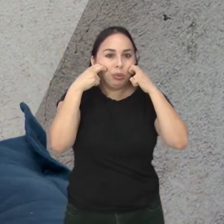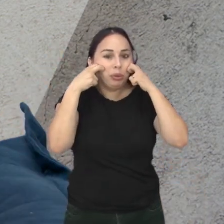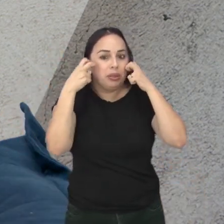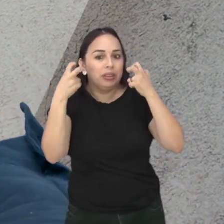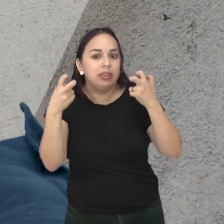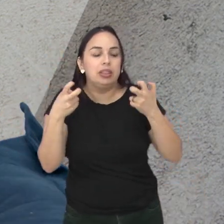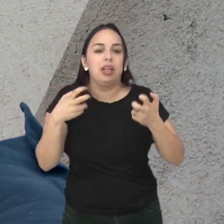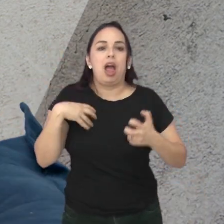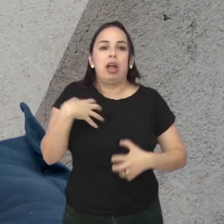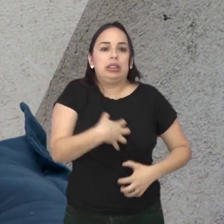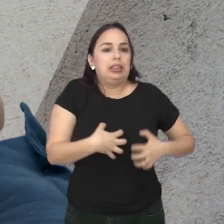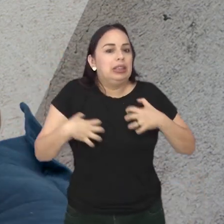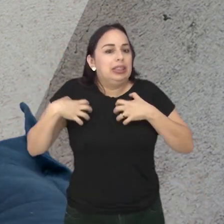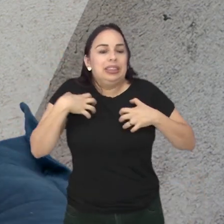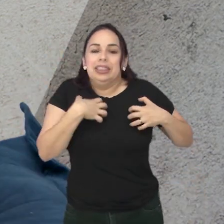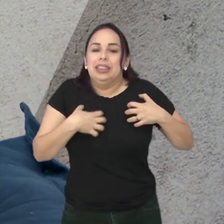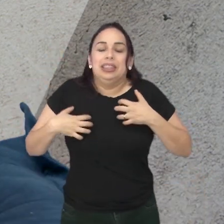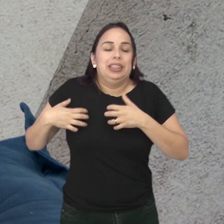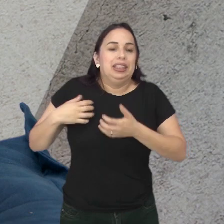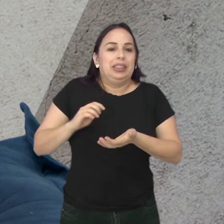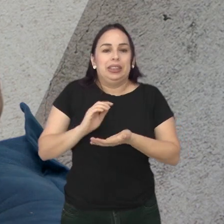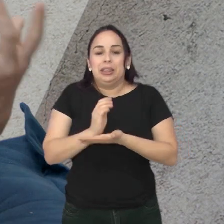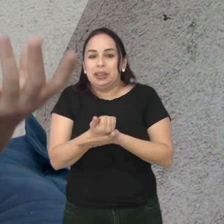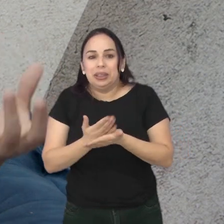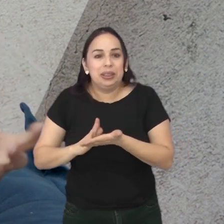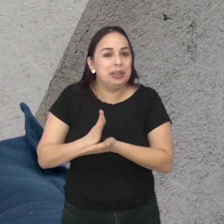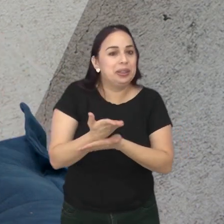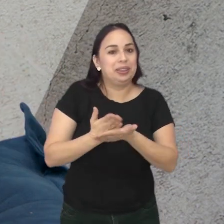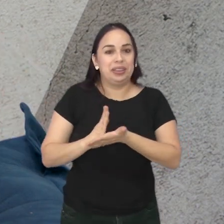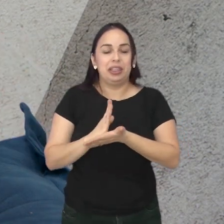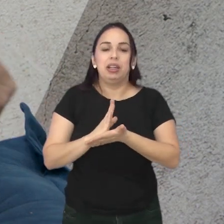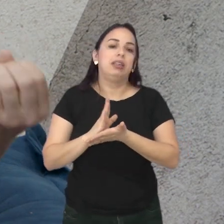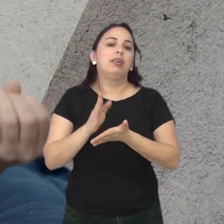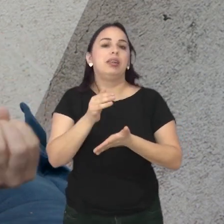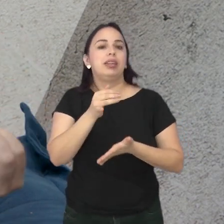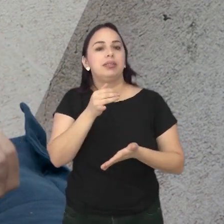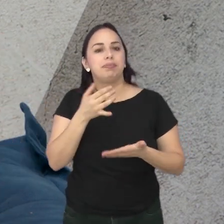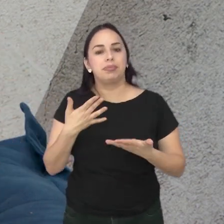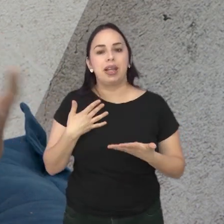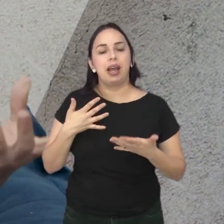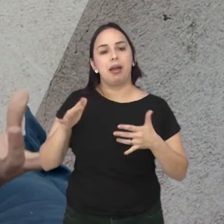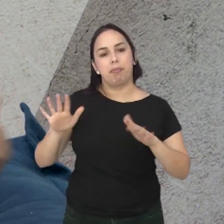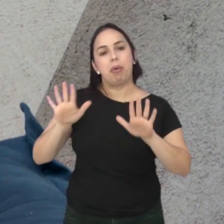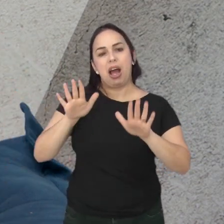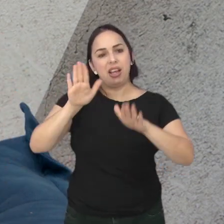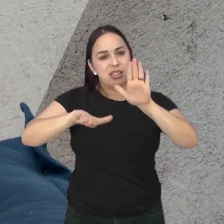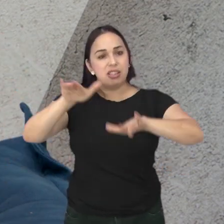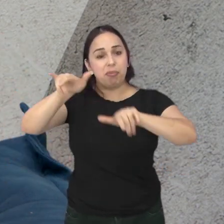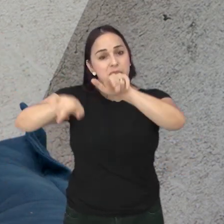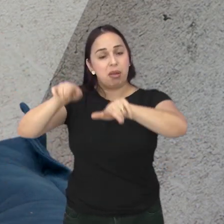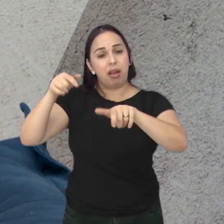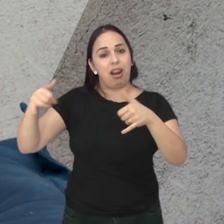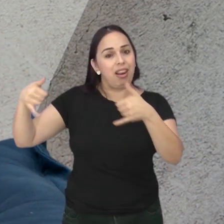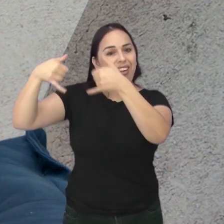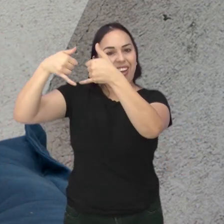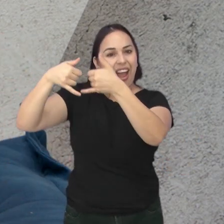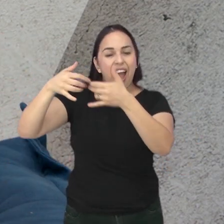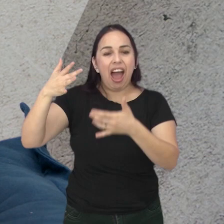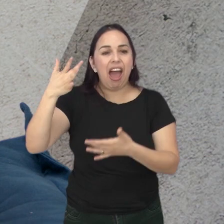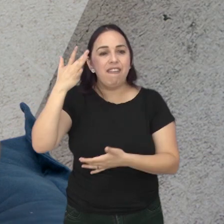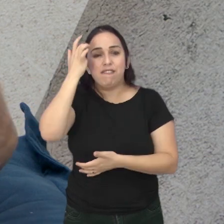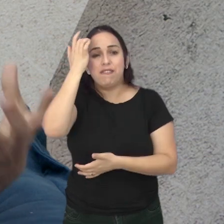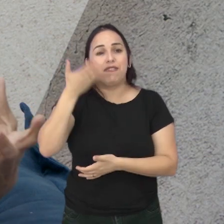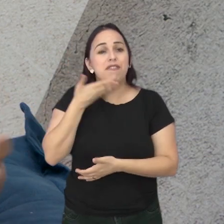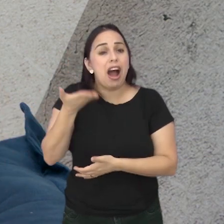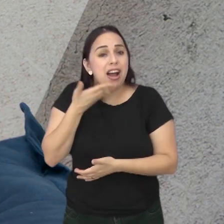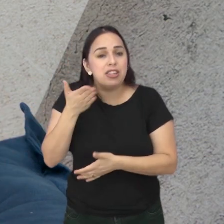muito tempo, assim, com frio na barriga para fazer coisas muito simples, que para a maioria das pessoas é muito simples. Então,